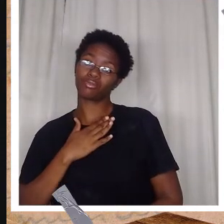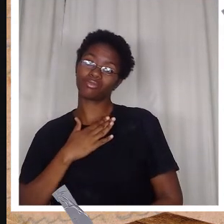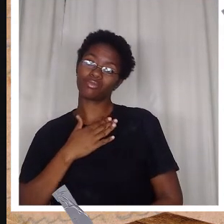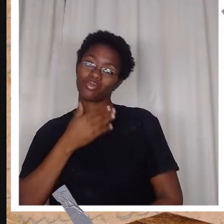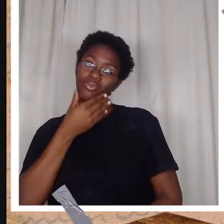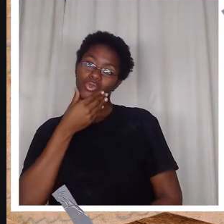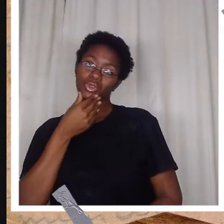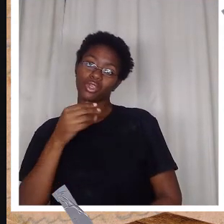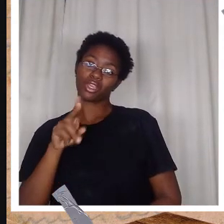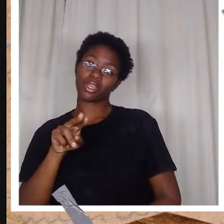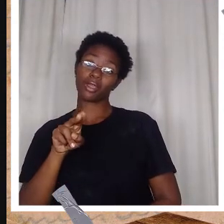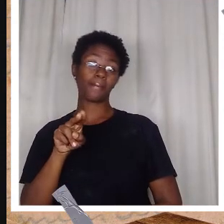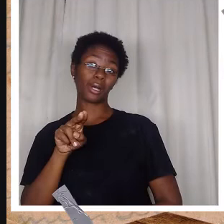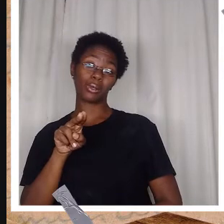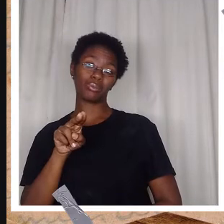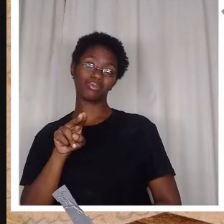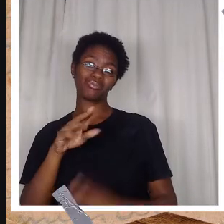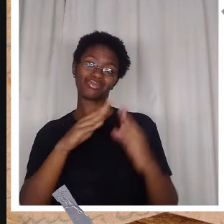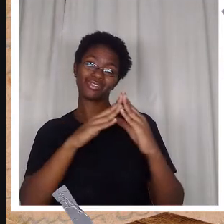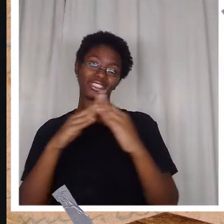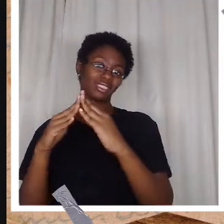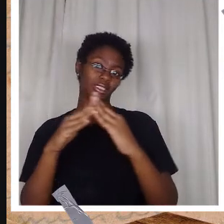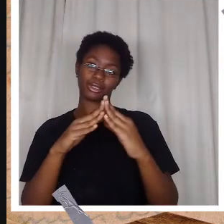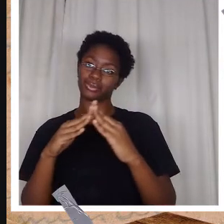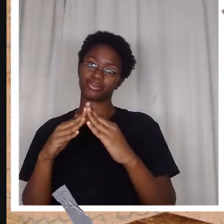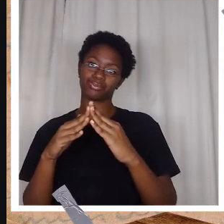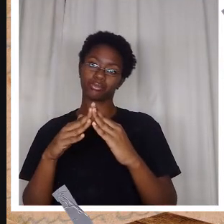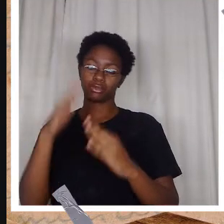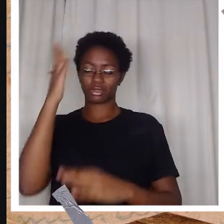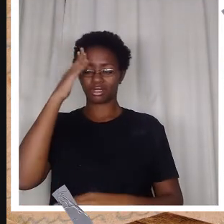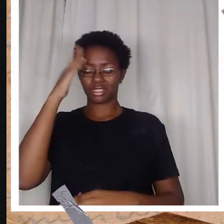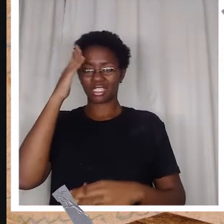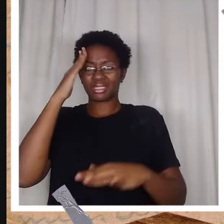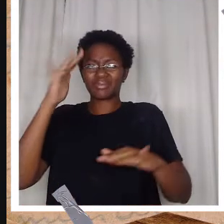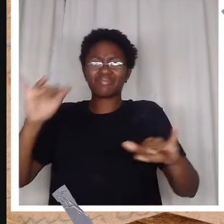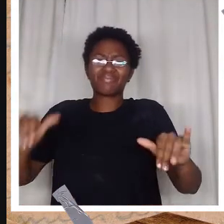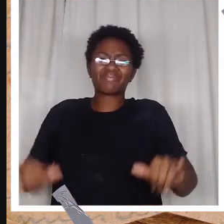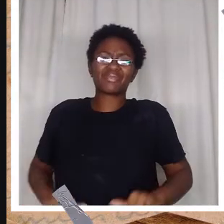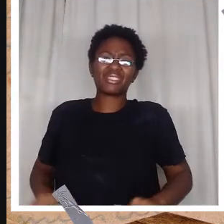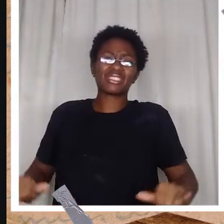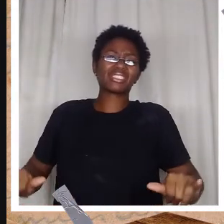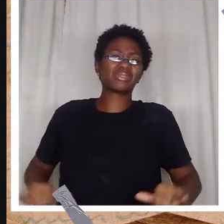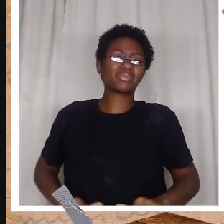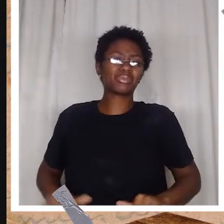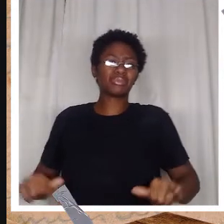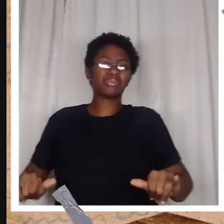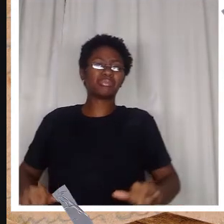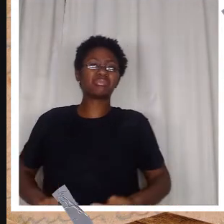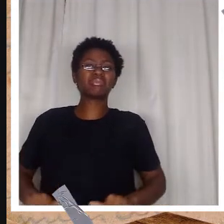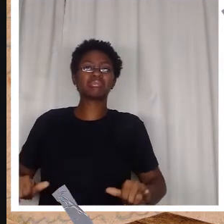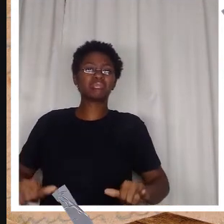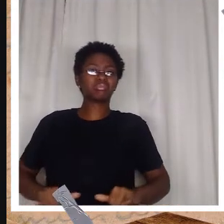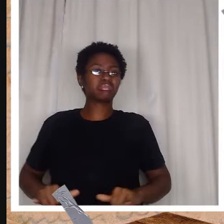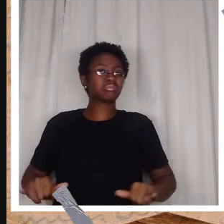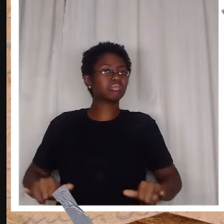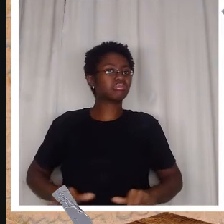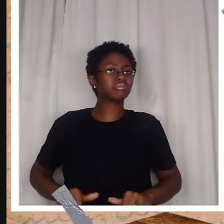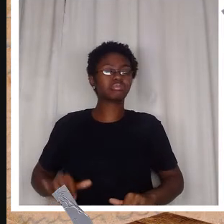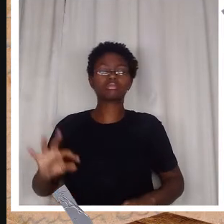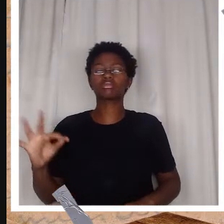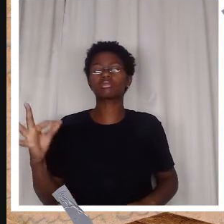que essa família está sentindo é uma dor que também nos afeta, é uma dor que dói em todos